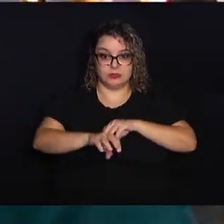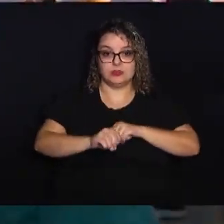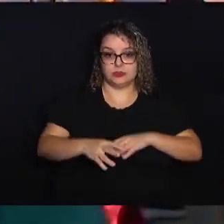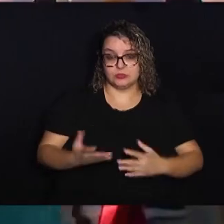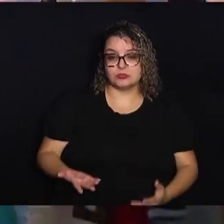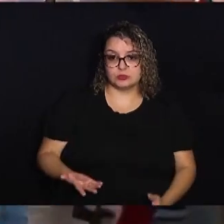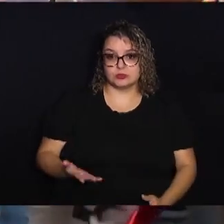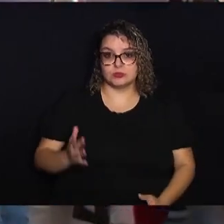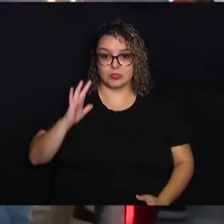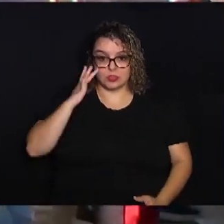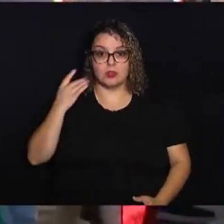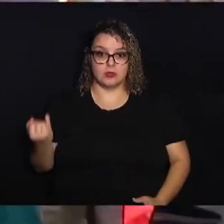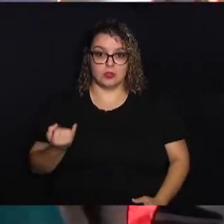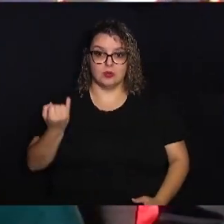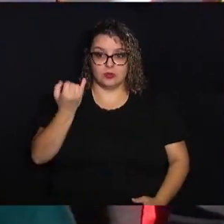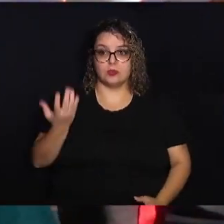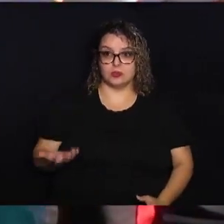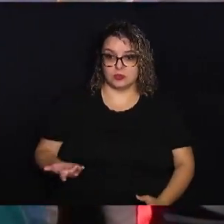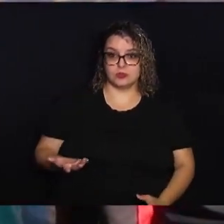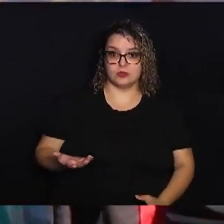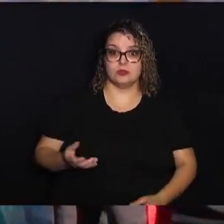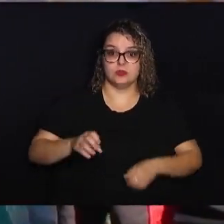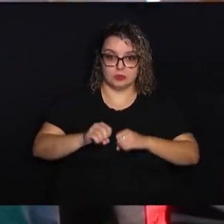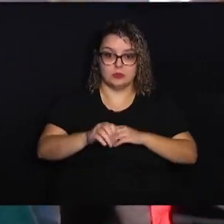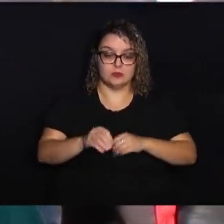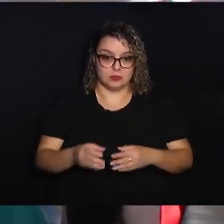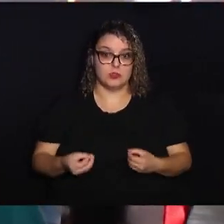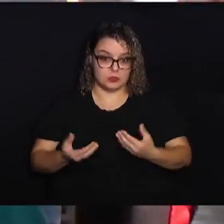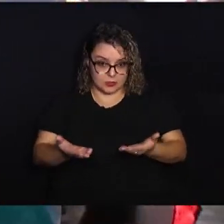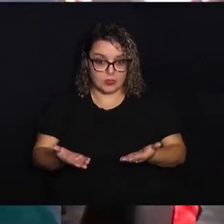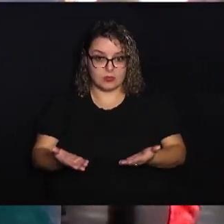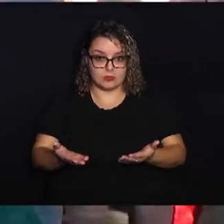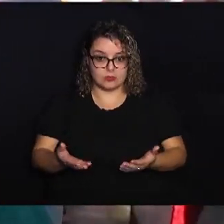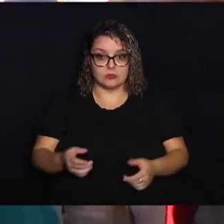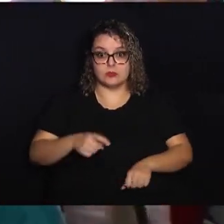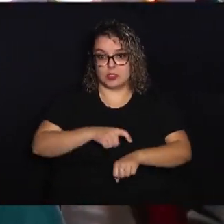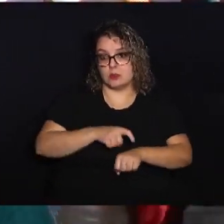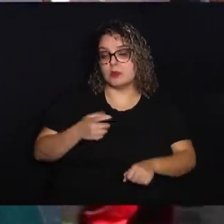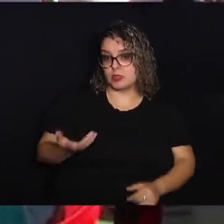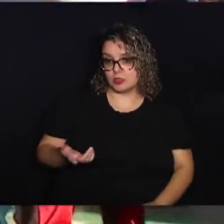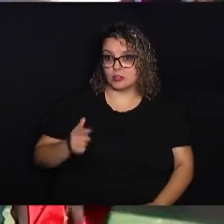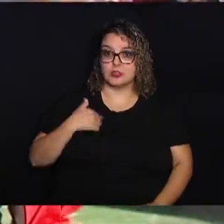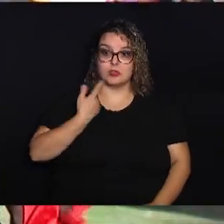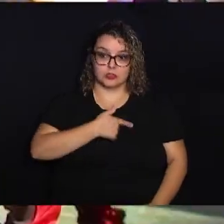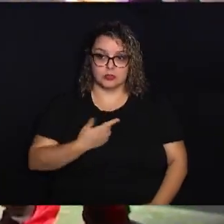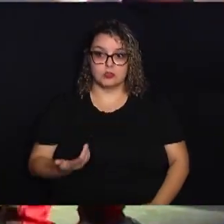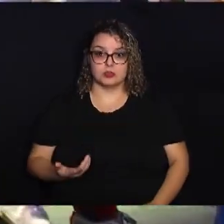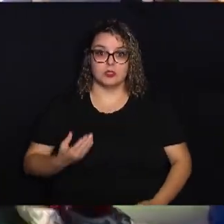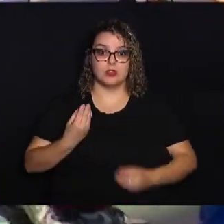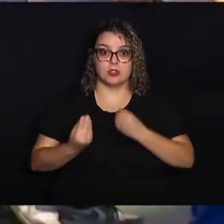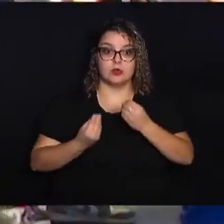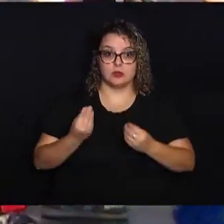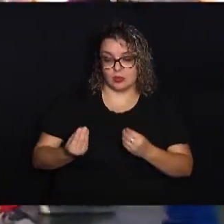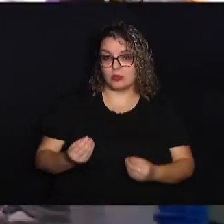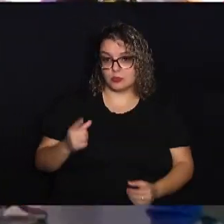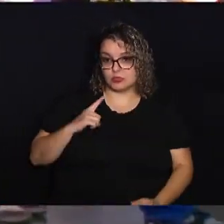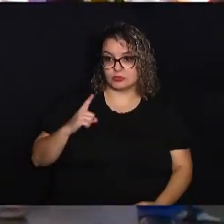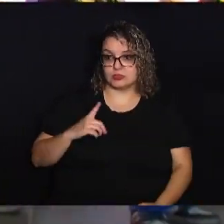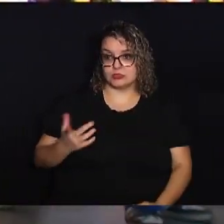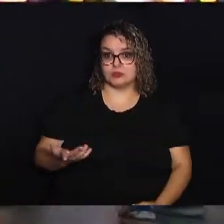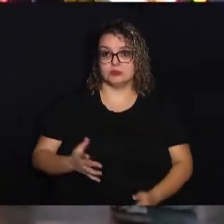de doadores aqui do Hemocentro da Unicamp. A gente quer agradecer a sua participação, desejamos aí mais e mais doadores e desejamos